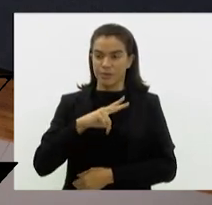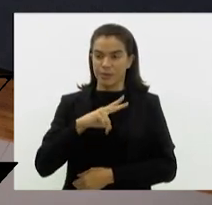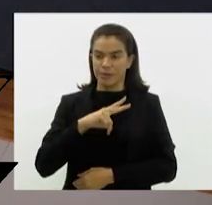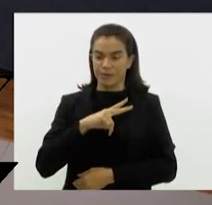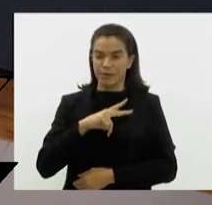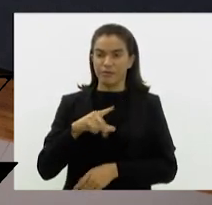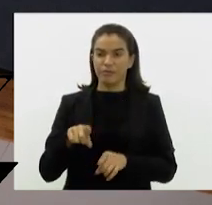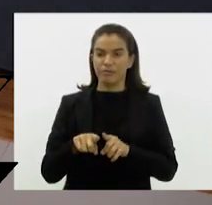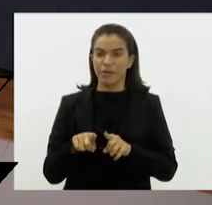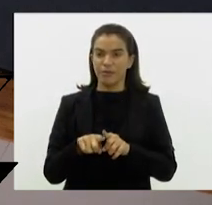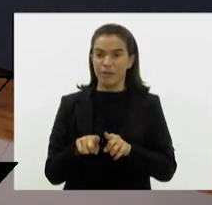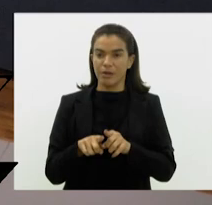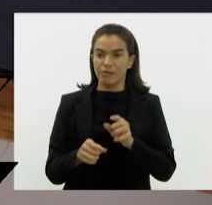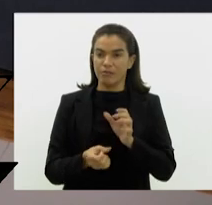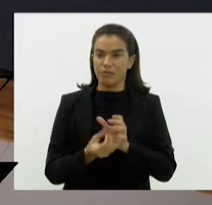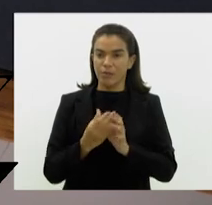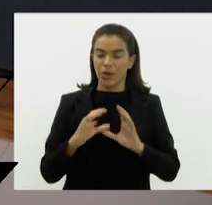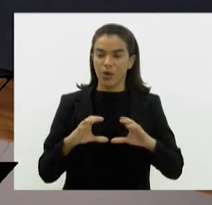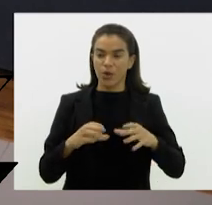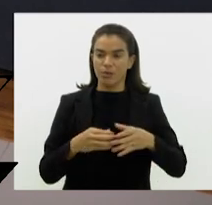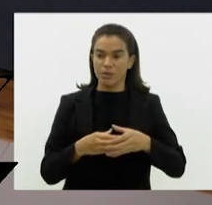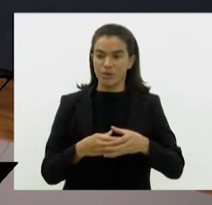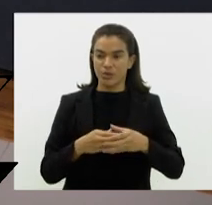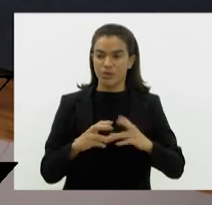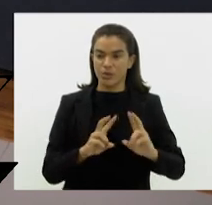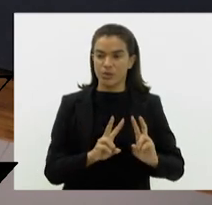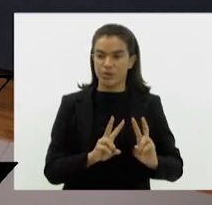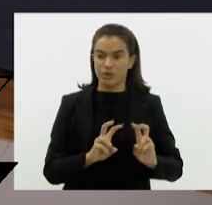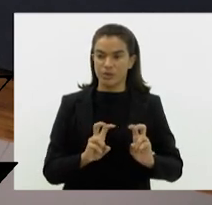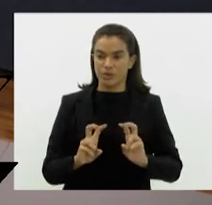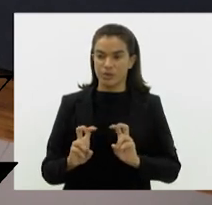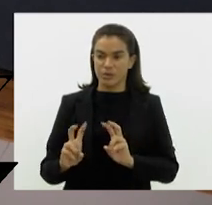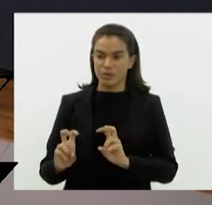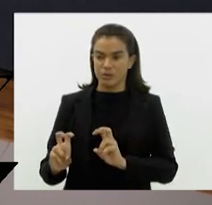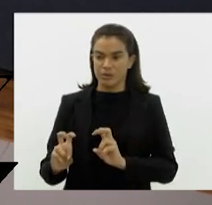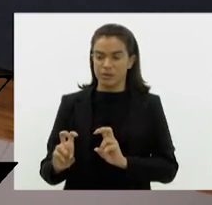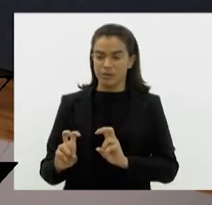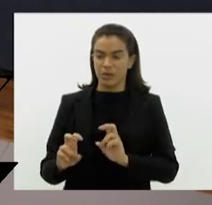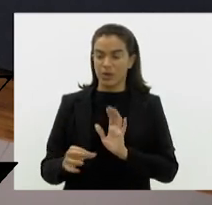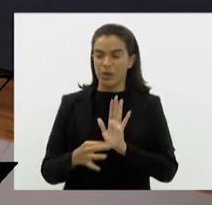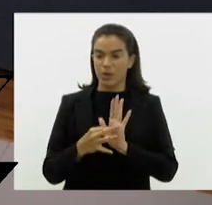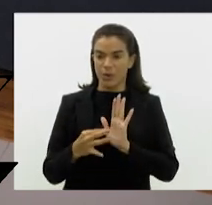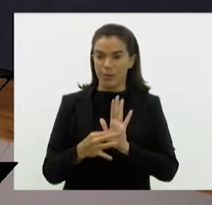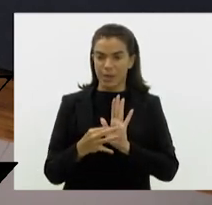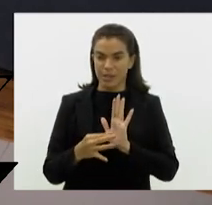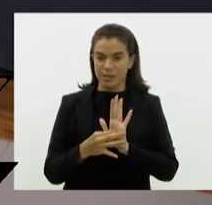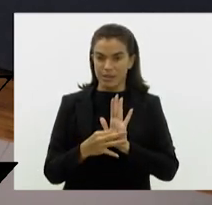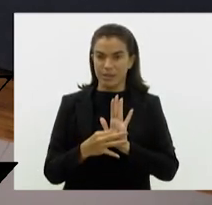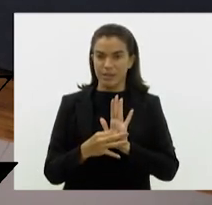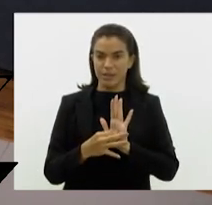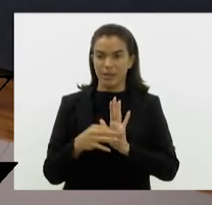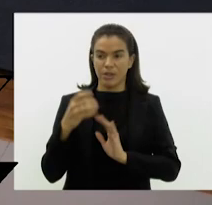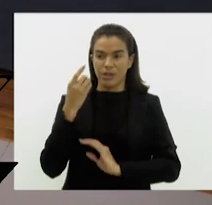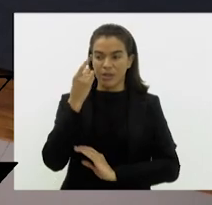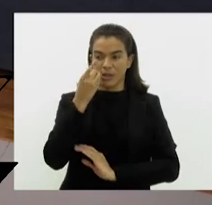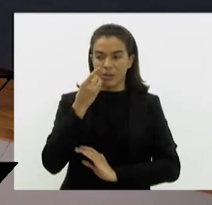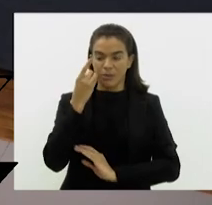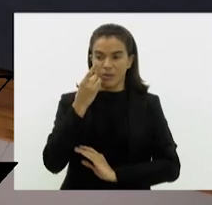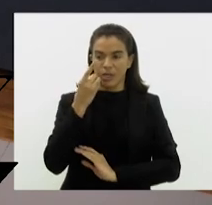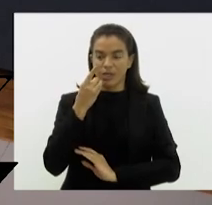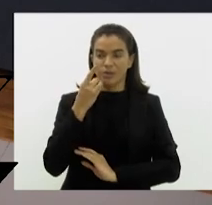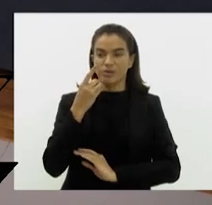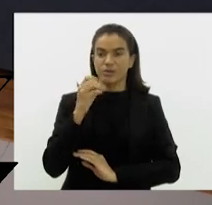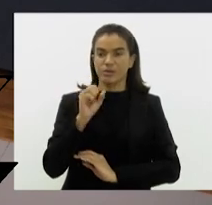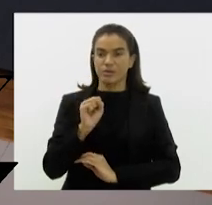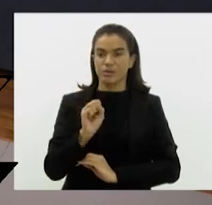obrigadas a constituir comissões temáticas. O parecer do deputado doutor Serginho. Vai